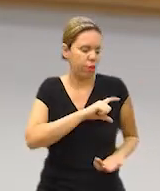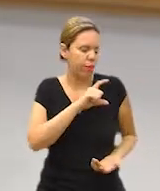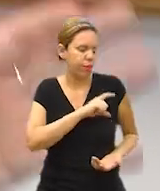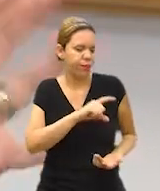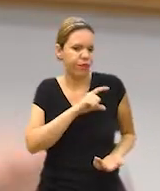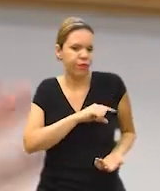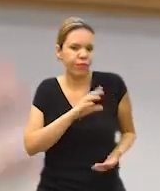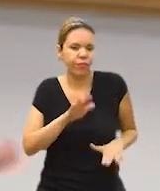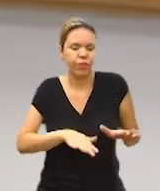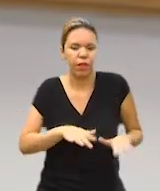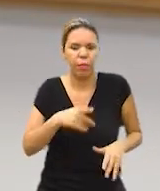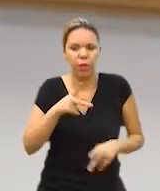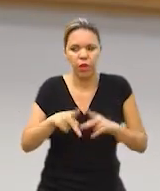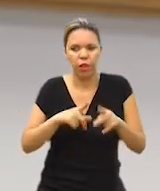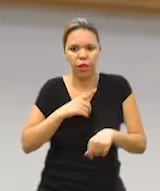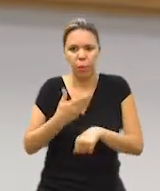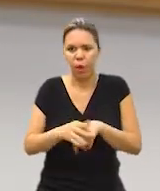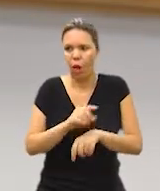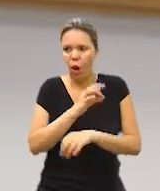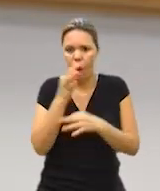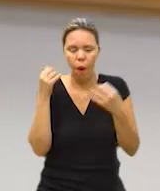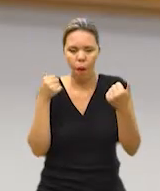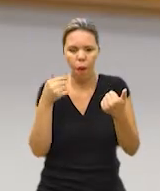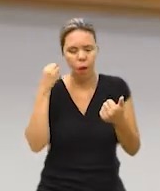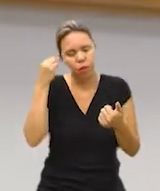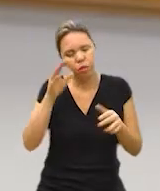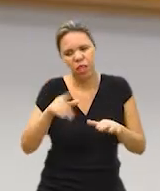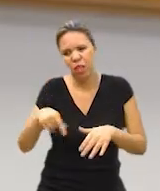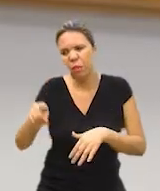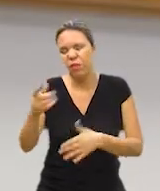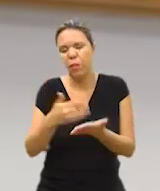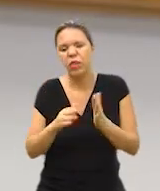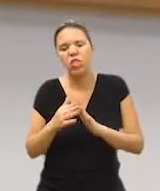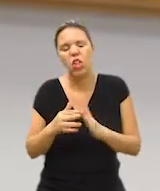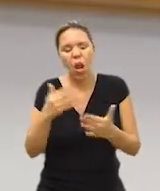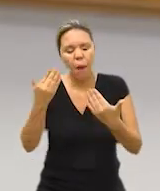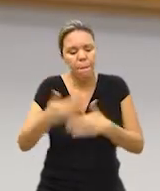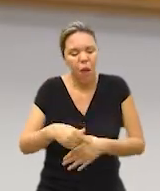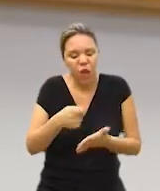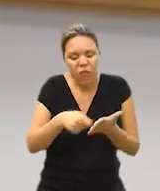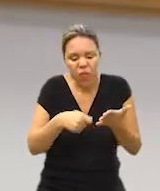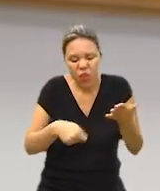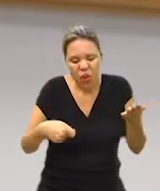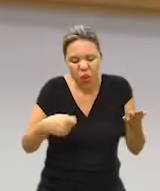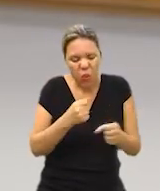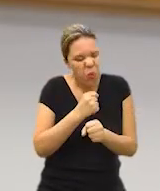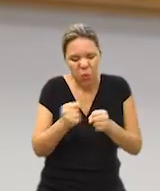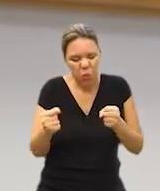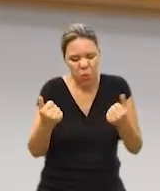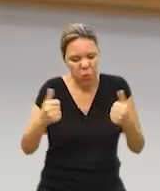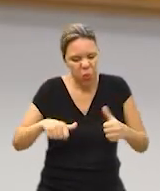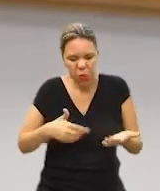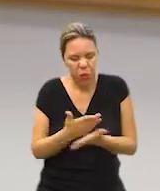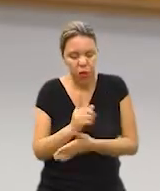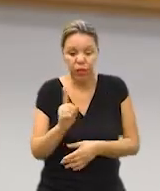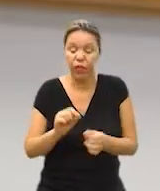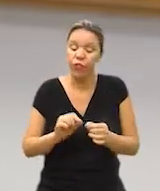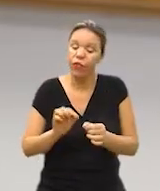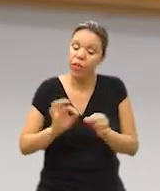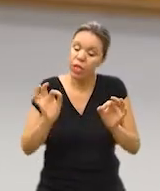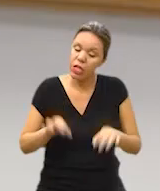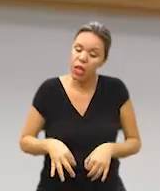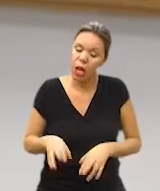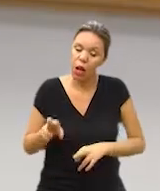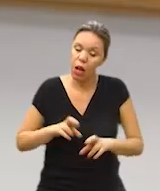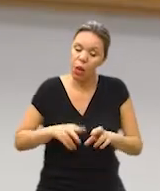que às vezes a pessoa tem uma prática enorme, aí ela vai para a autoescola, ela reprova, ela fala, poxa, por que eu reprovei? Porque não foi feito da forma como